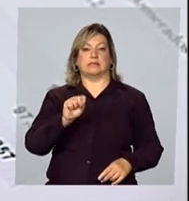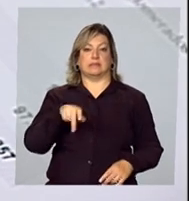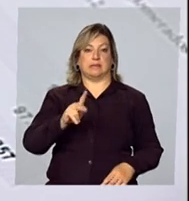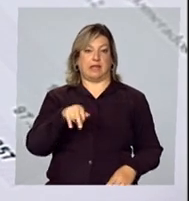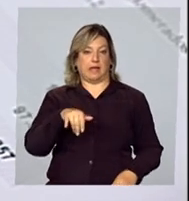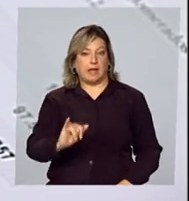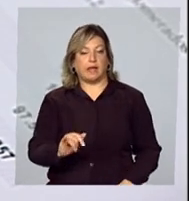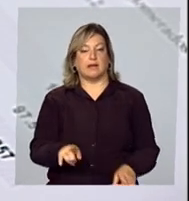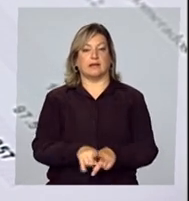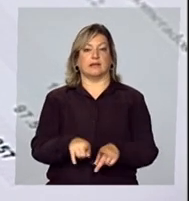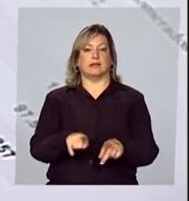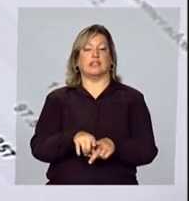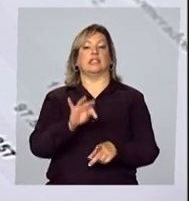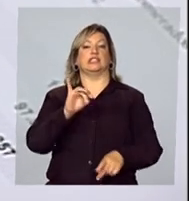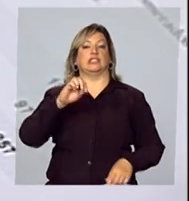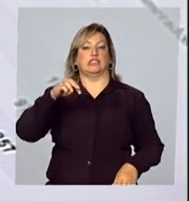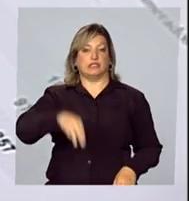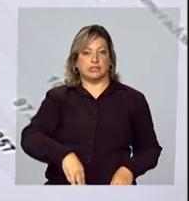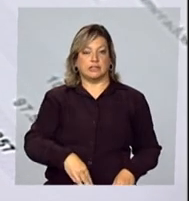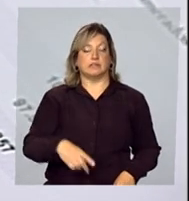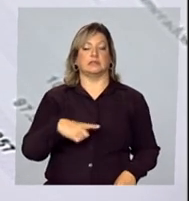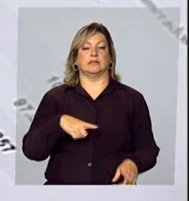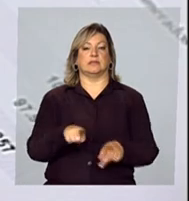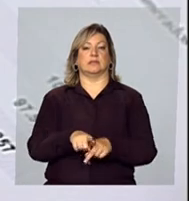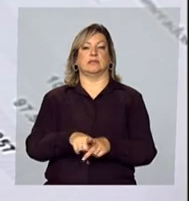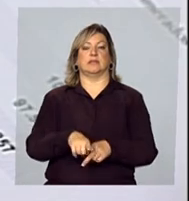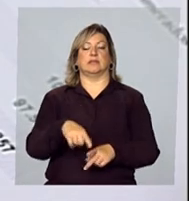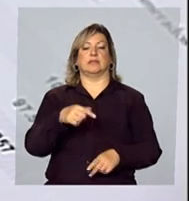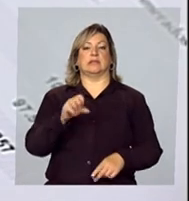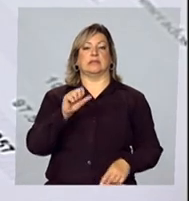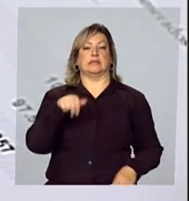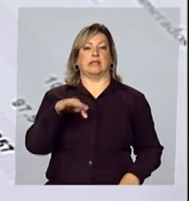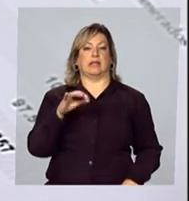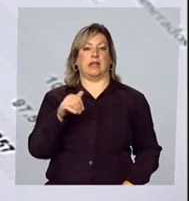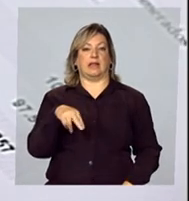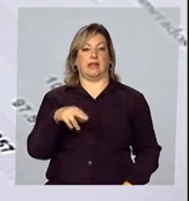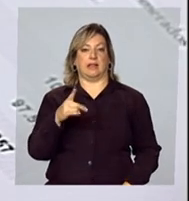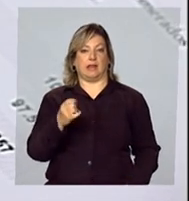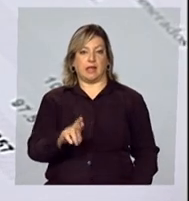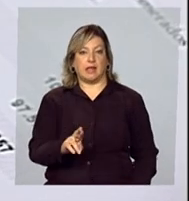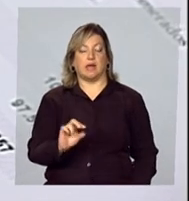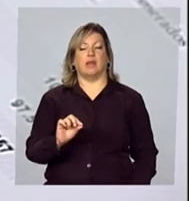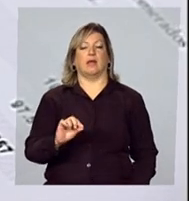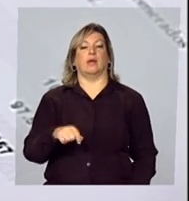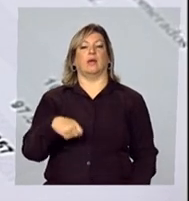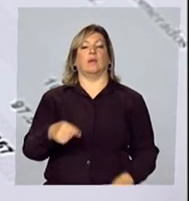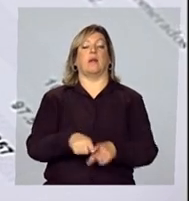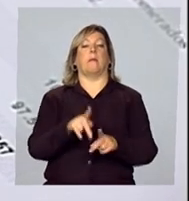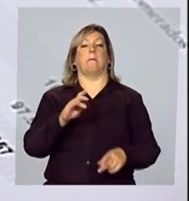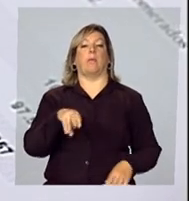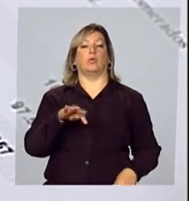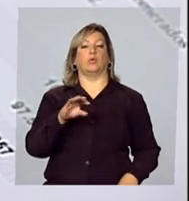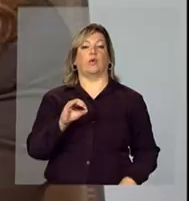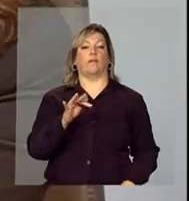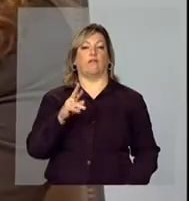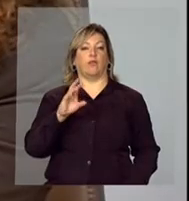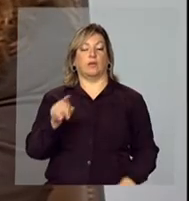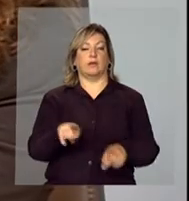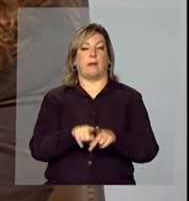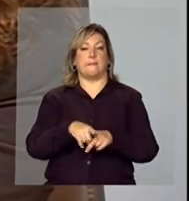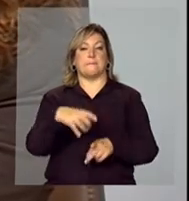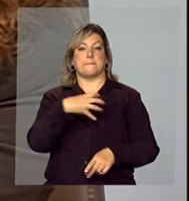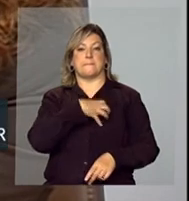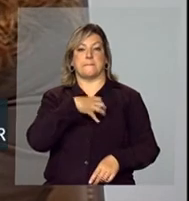em sexto a TIM intelig em sétimo Santander no oitavo lugar. Frio Casas Bahia